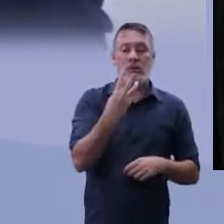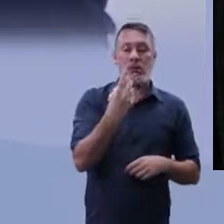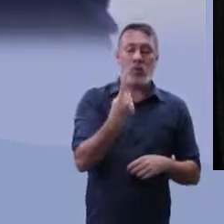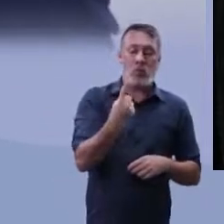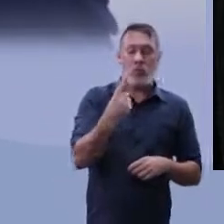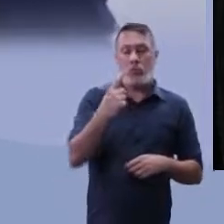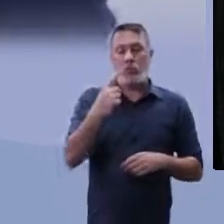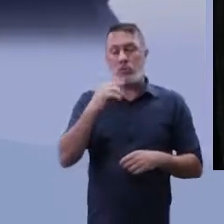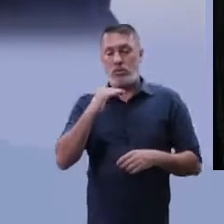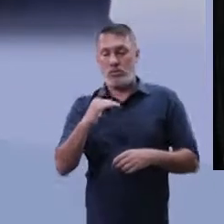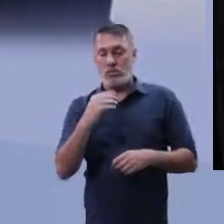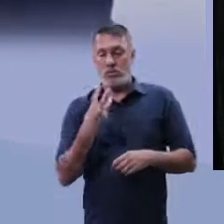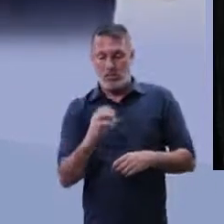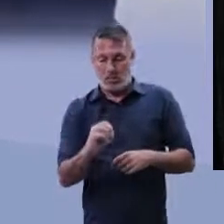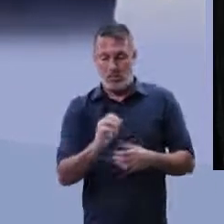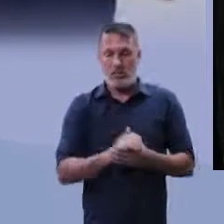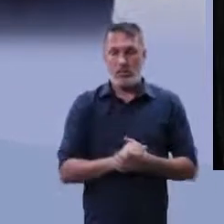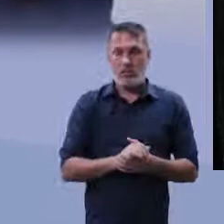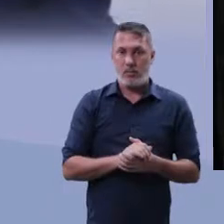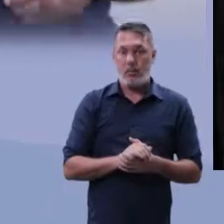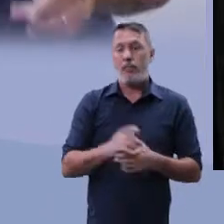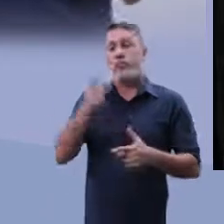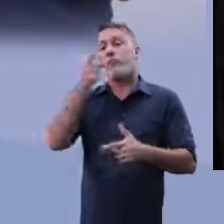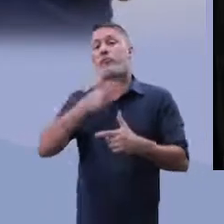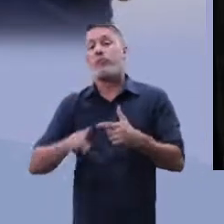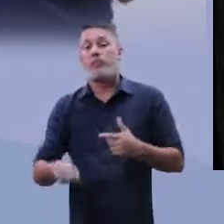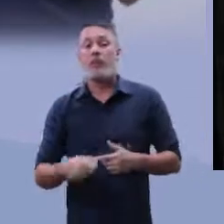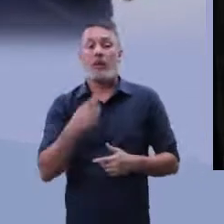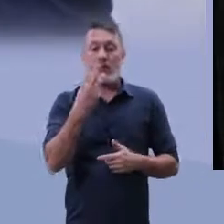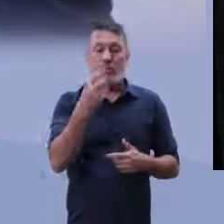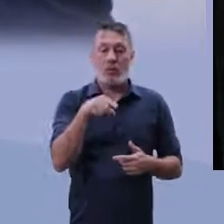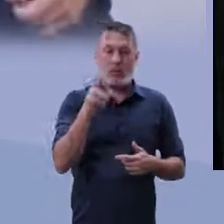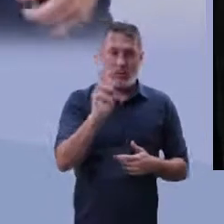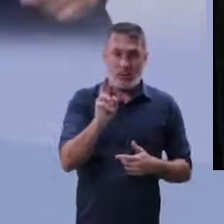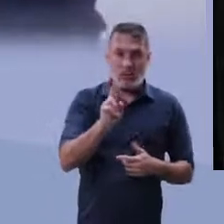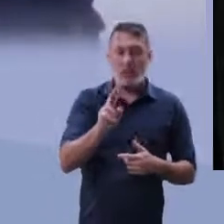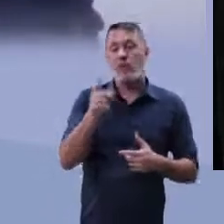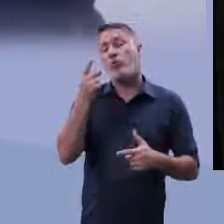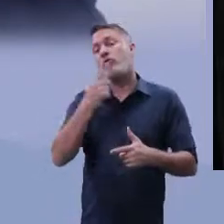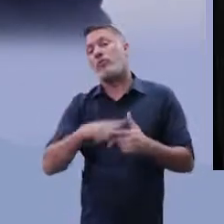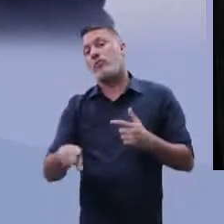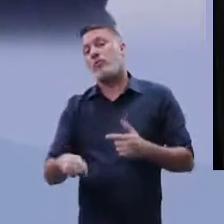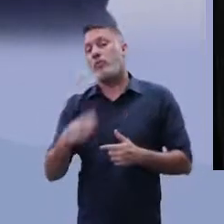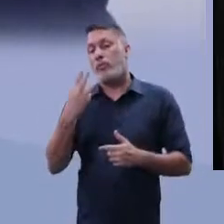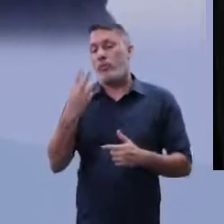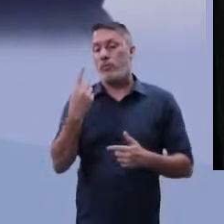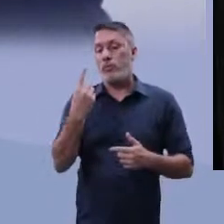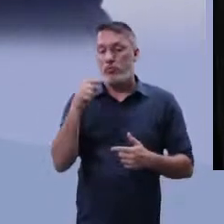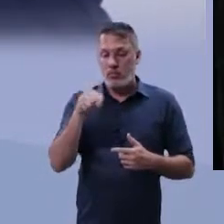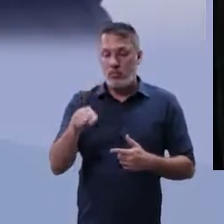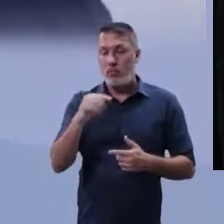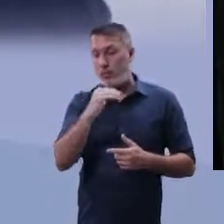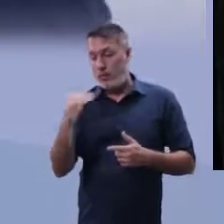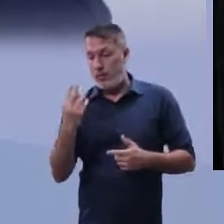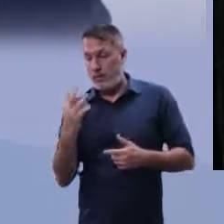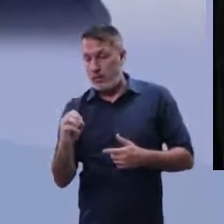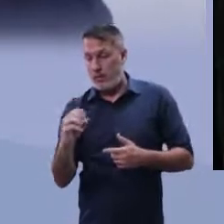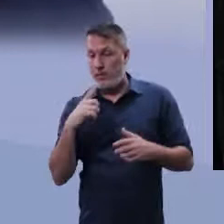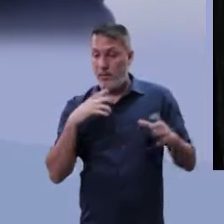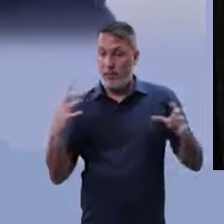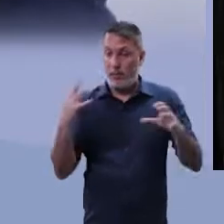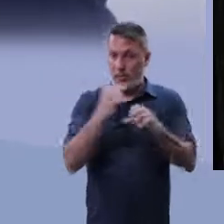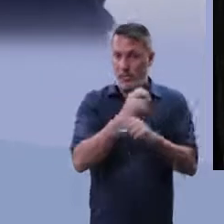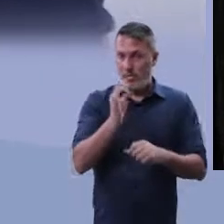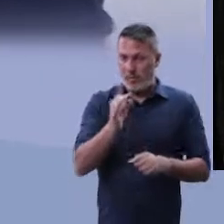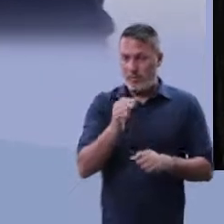mais um quinto. Vai dar 31 sobre 30. Na divisão você vai pegar 31 mil reais dividido por 31